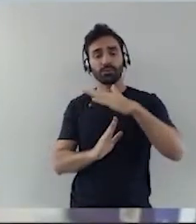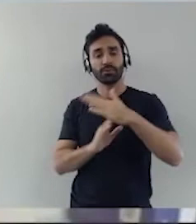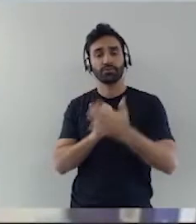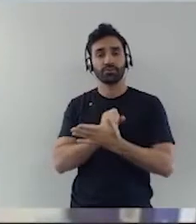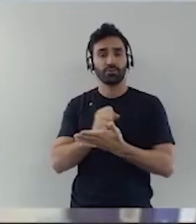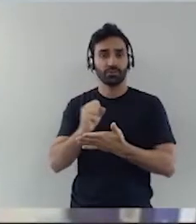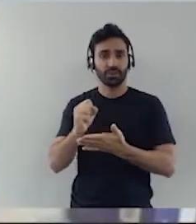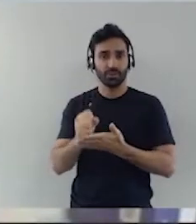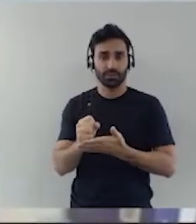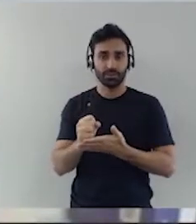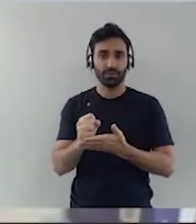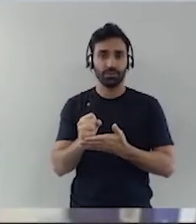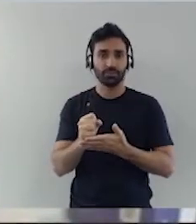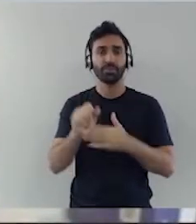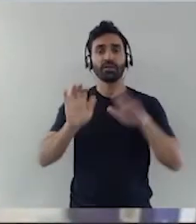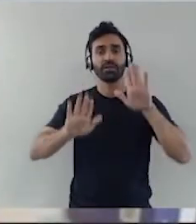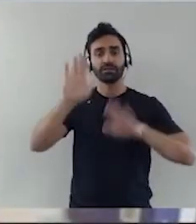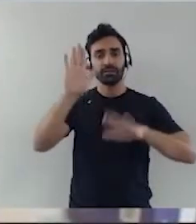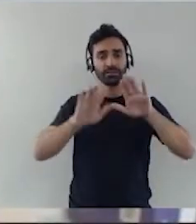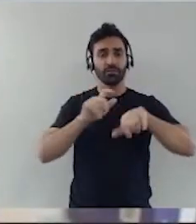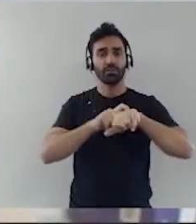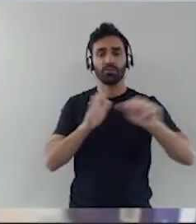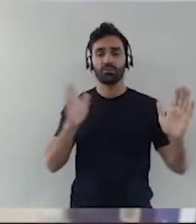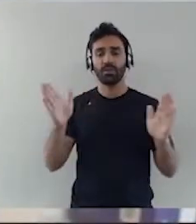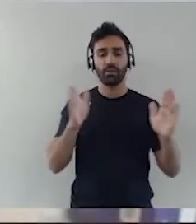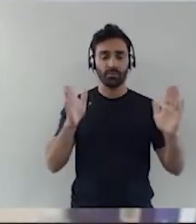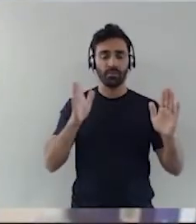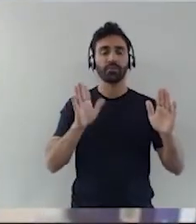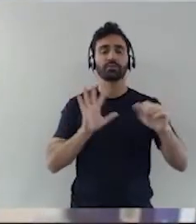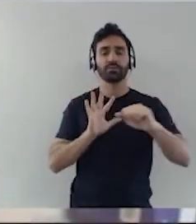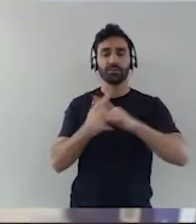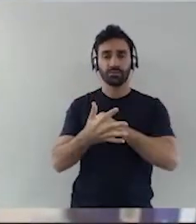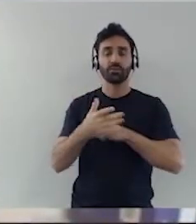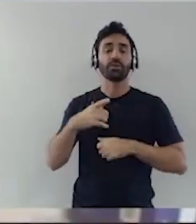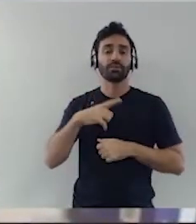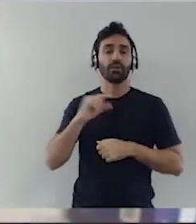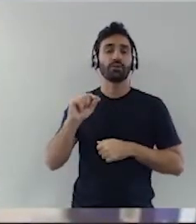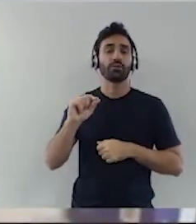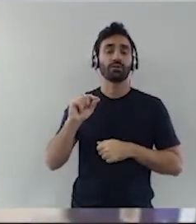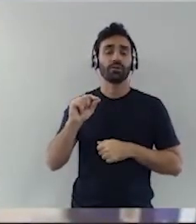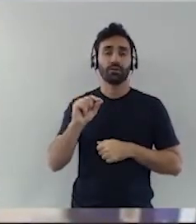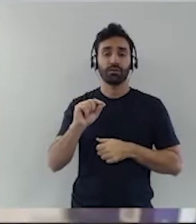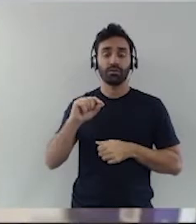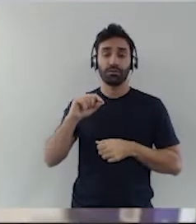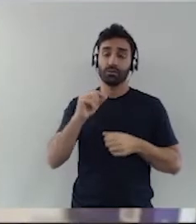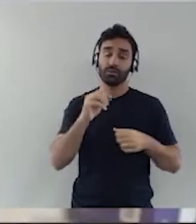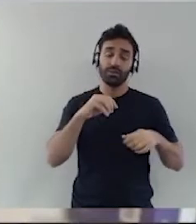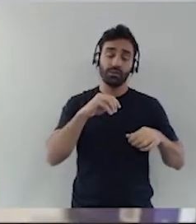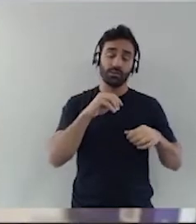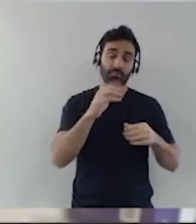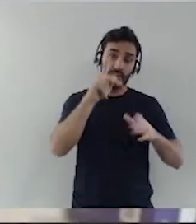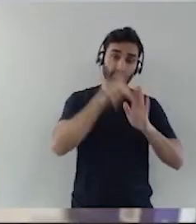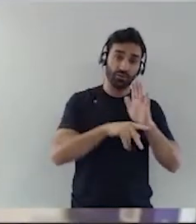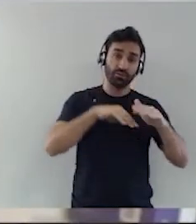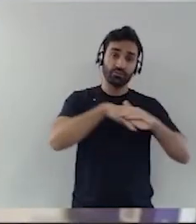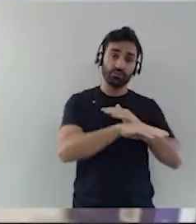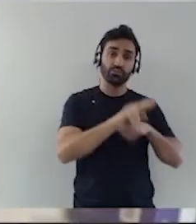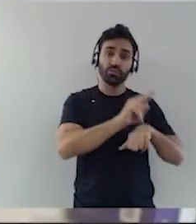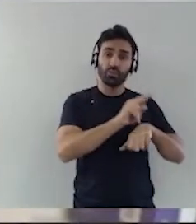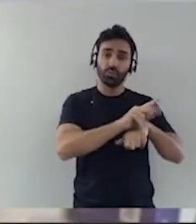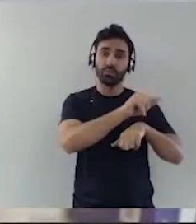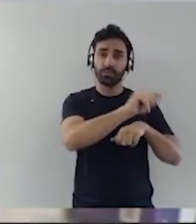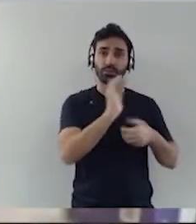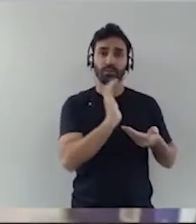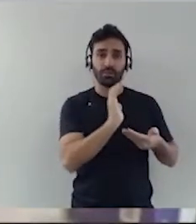por dispensa durante o estado de calamidade pública, ela está na Câmara, com vigência prorrogada por 60 dias desde 3